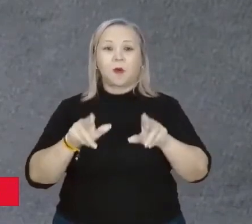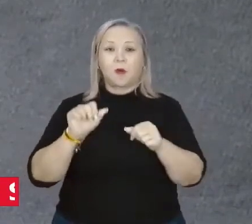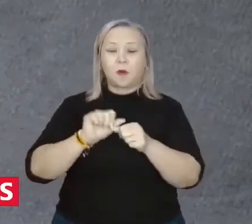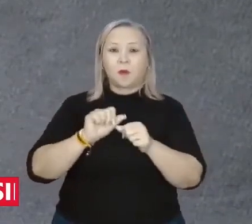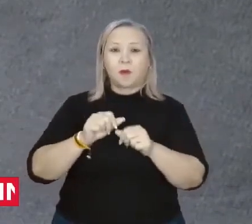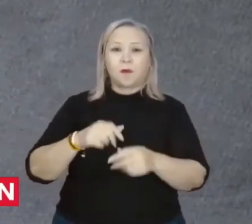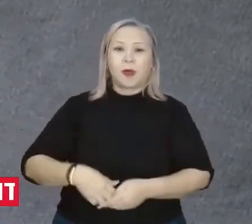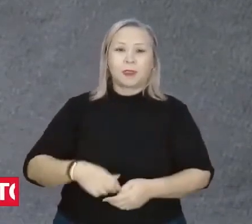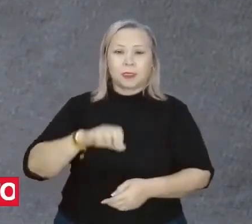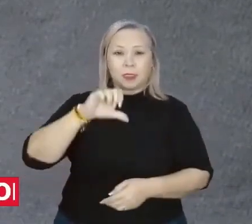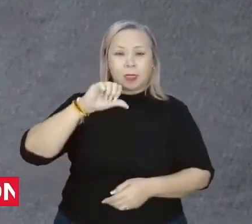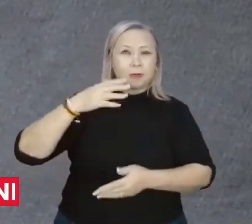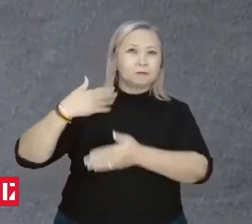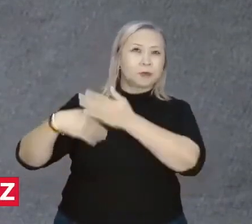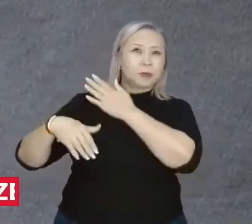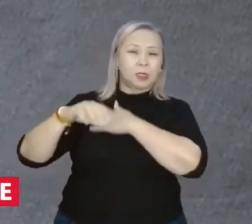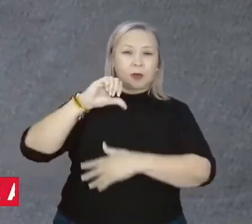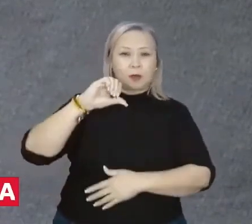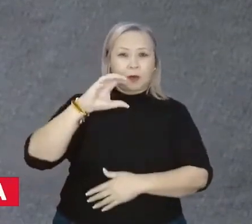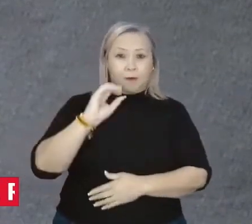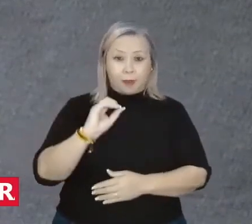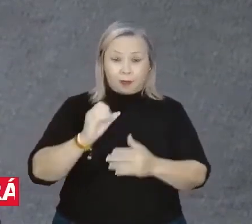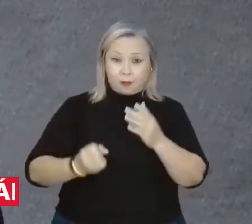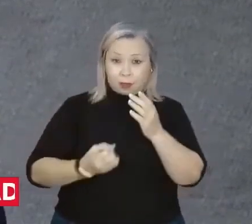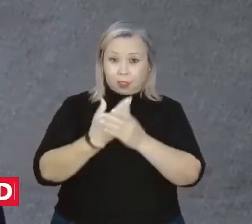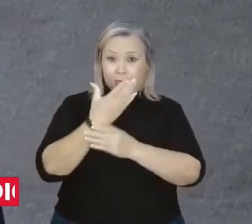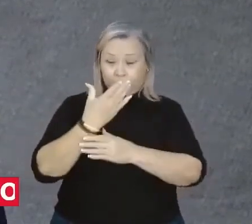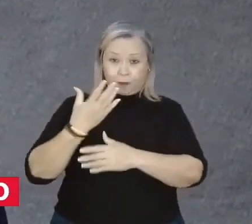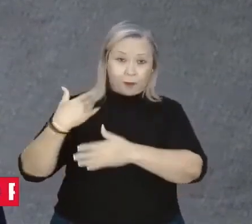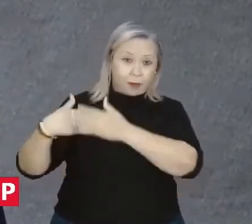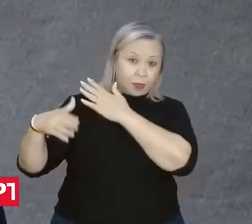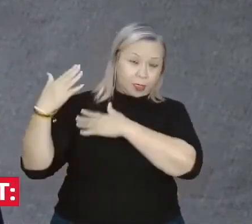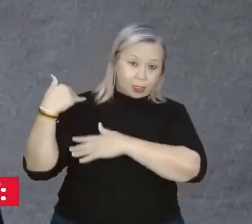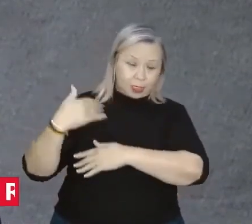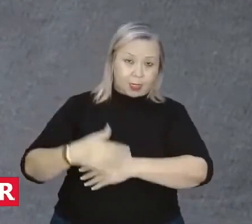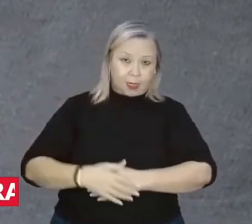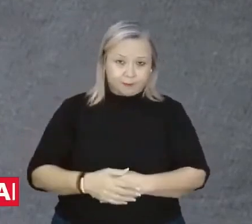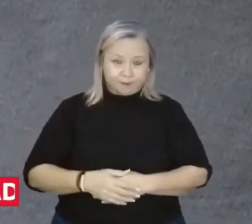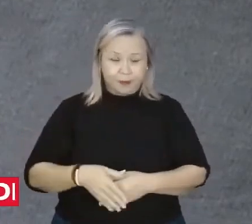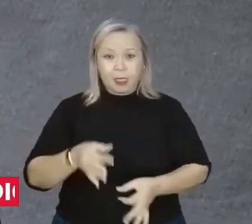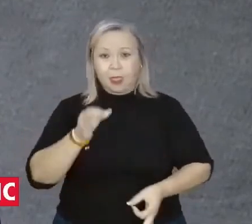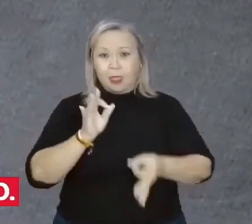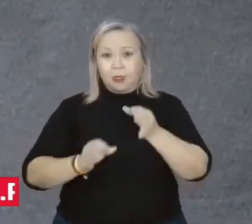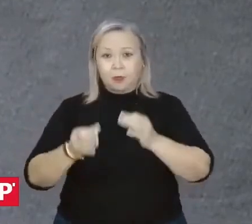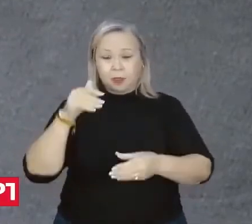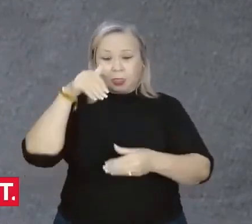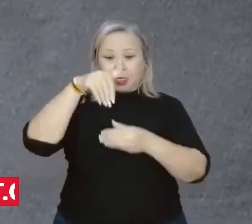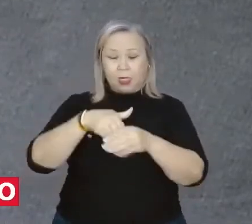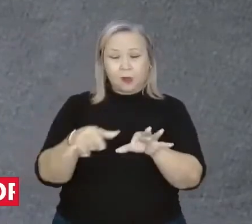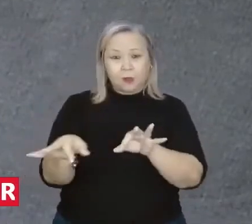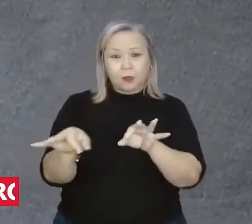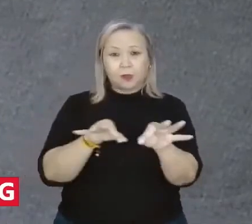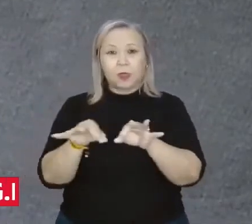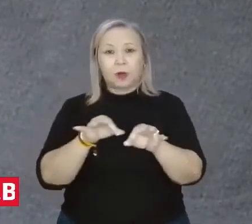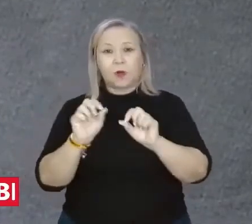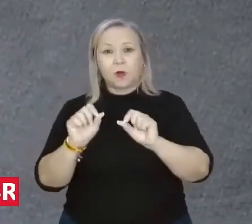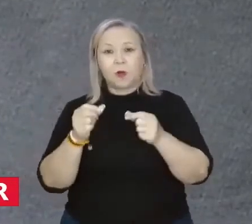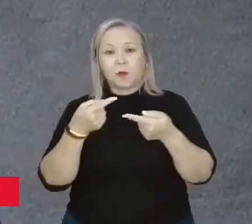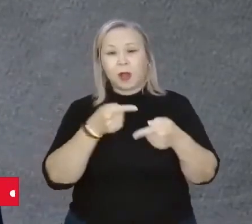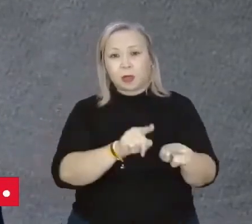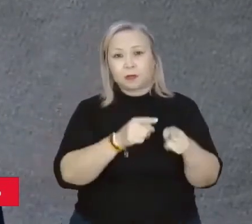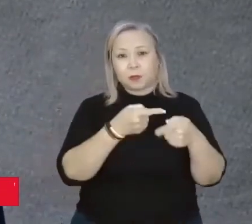exatos 90 anos desde sua criação. A Justiça Eleitoral se preparou para combater